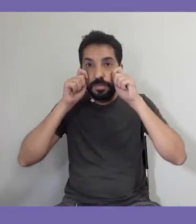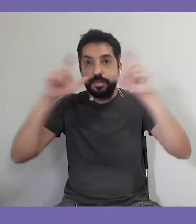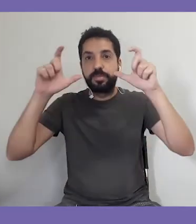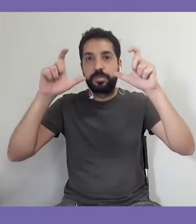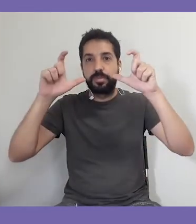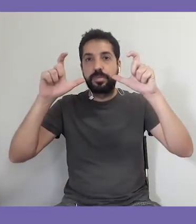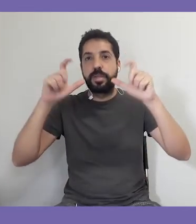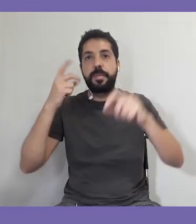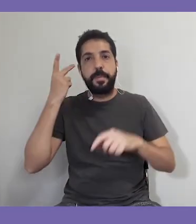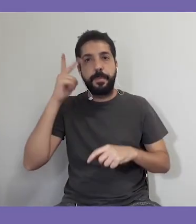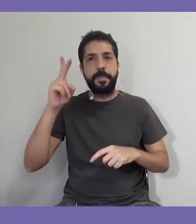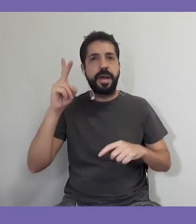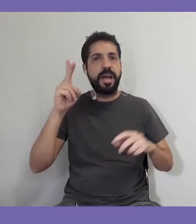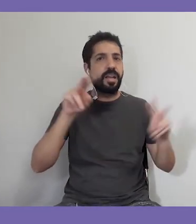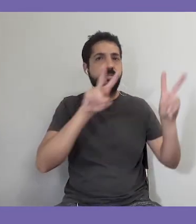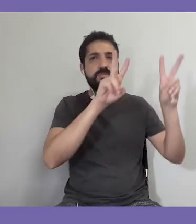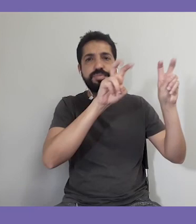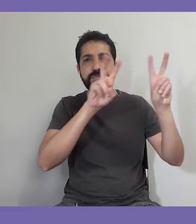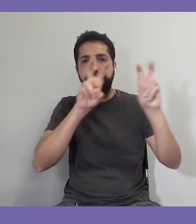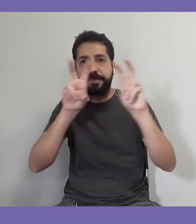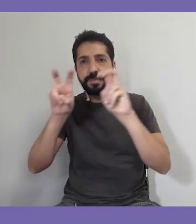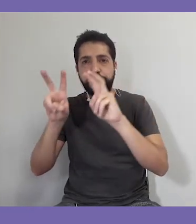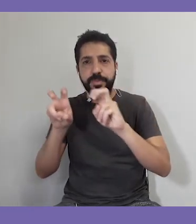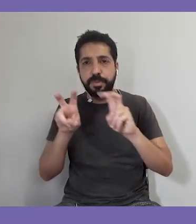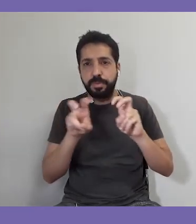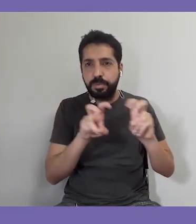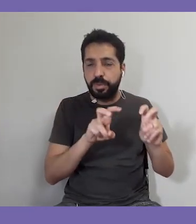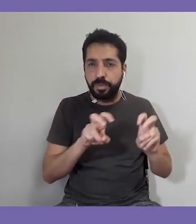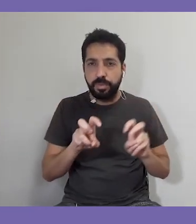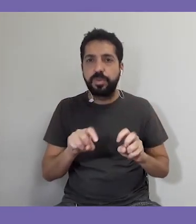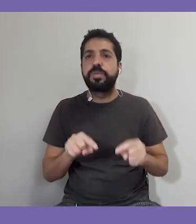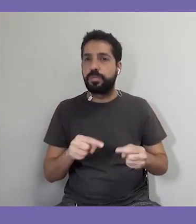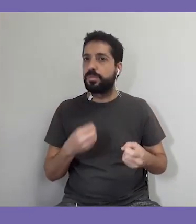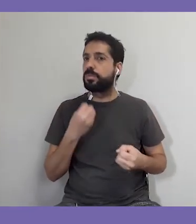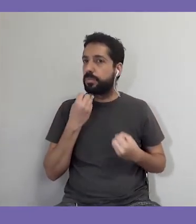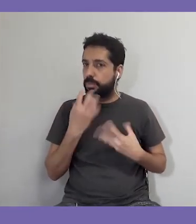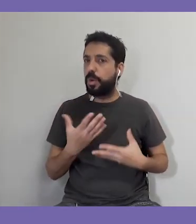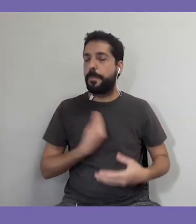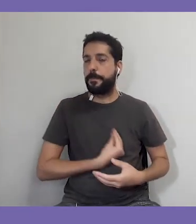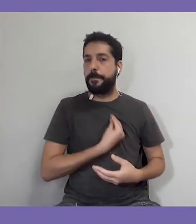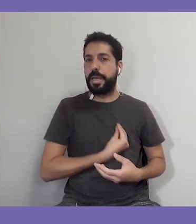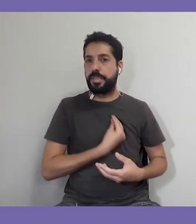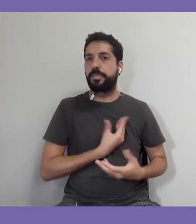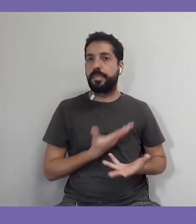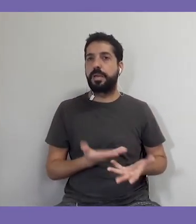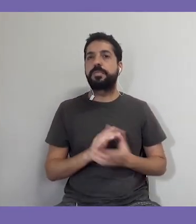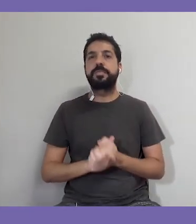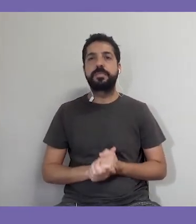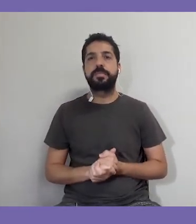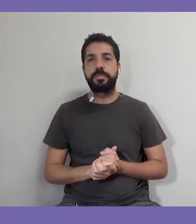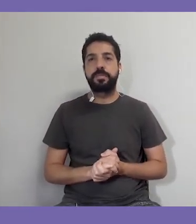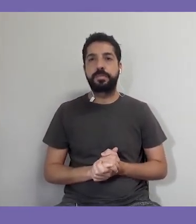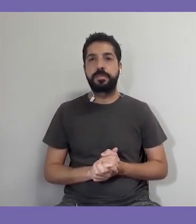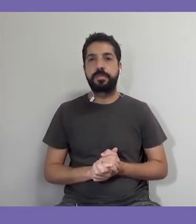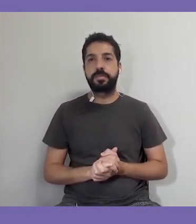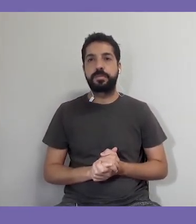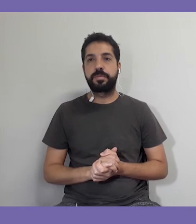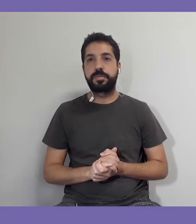ajudar a gente a abrir os olhos, né, para todas essas questões. Né? Então, muito bem participar desses